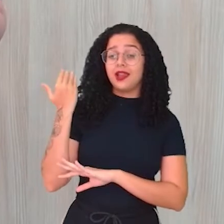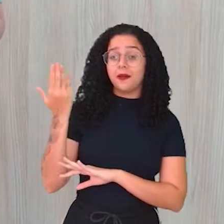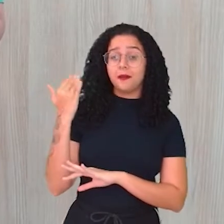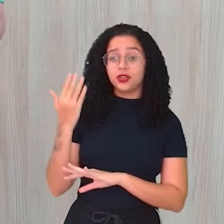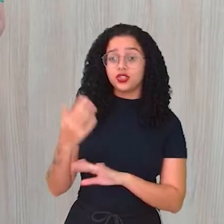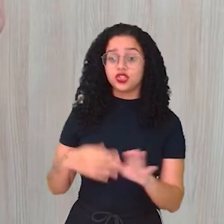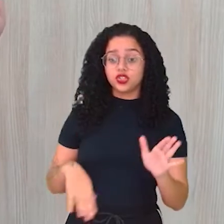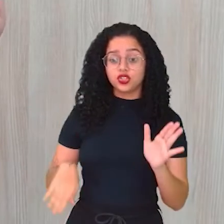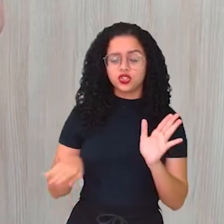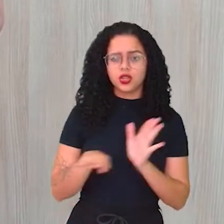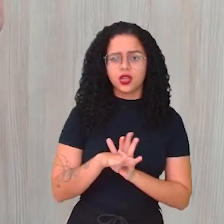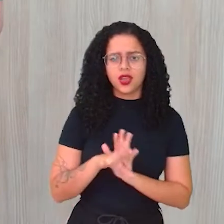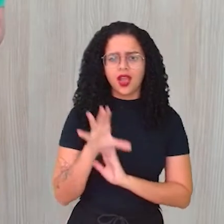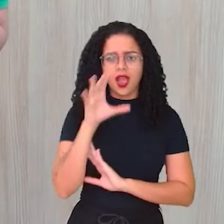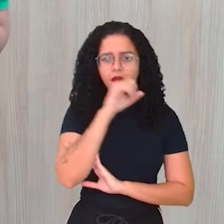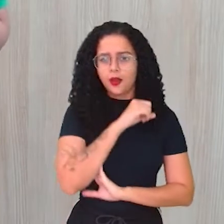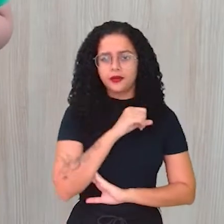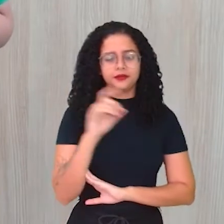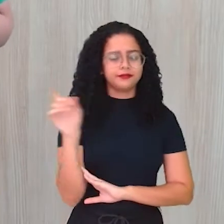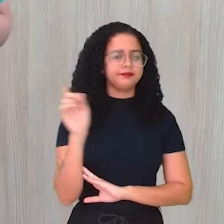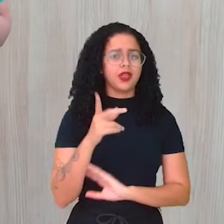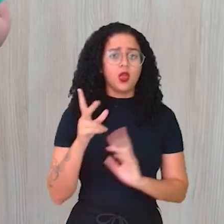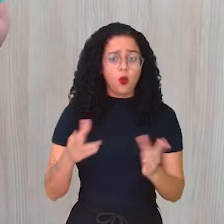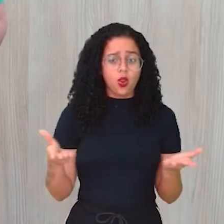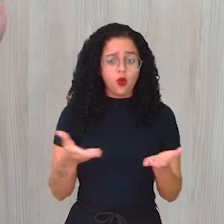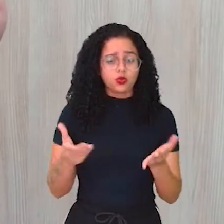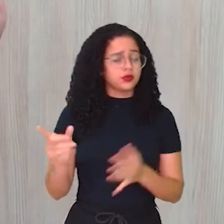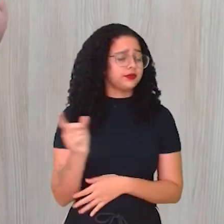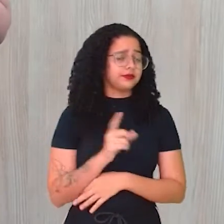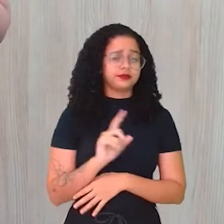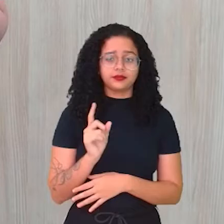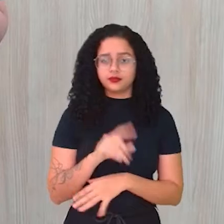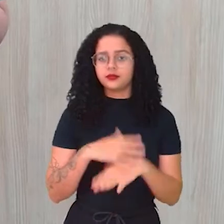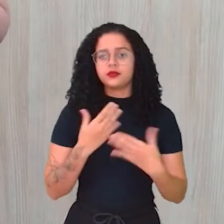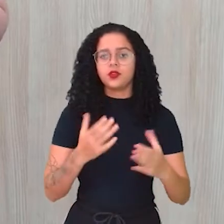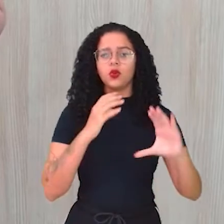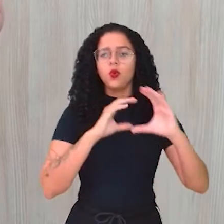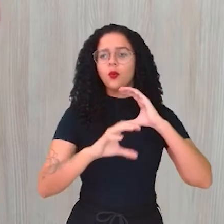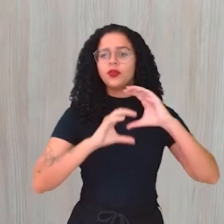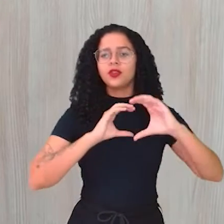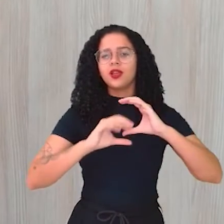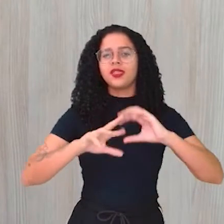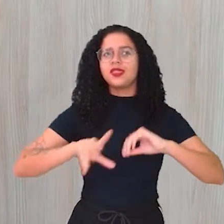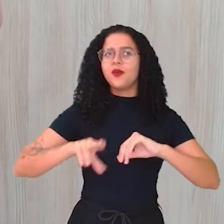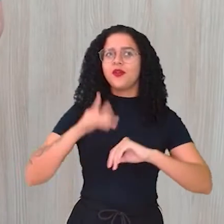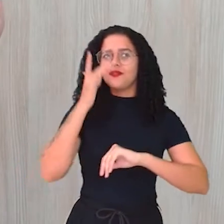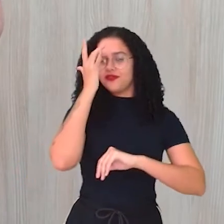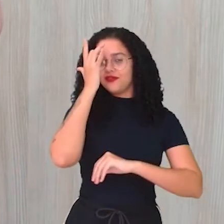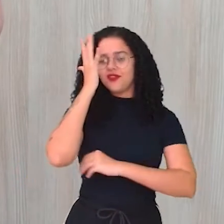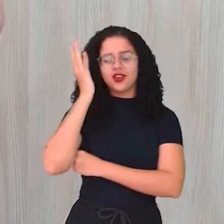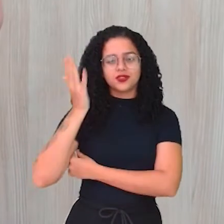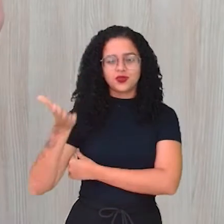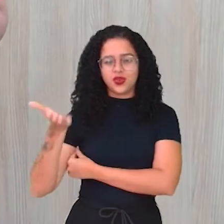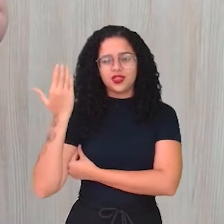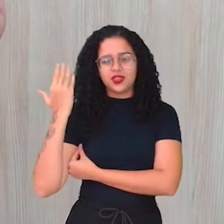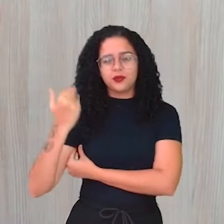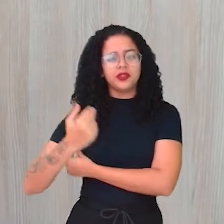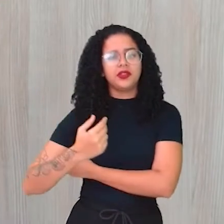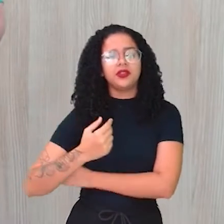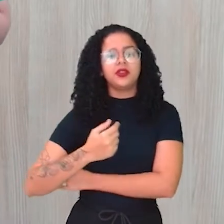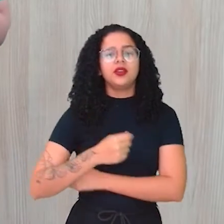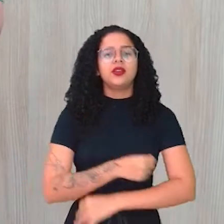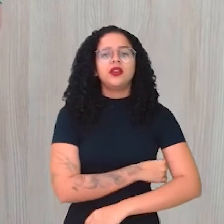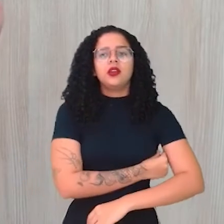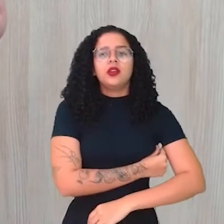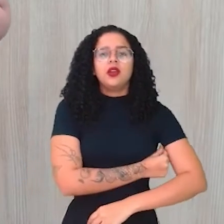não chegavam tão rápido como chega pra gente. Então a comunicação não era nem tão fácil assim. Por quê? Porque hoje